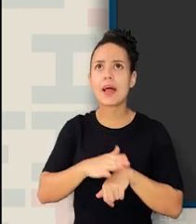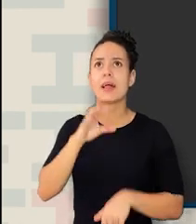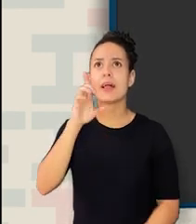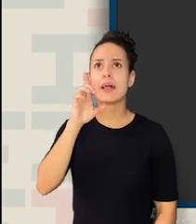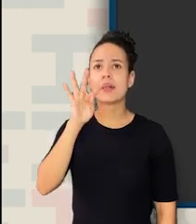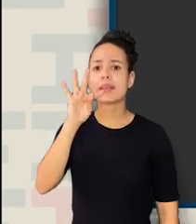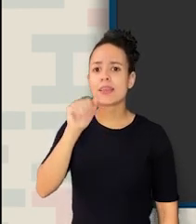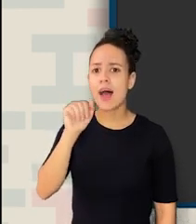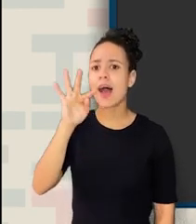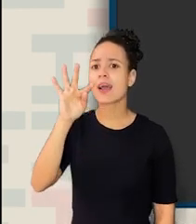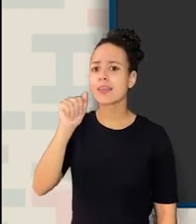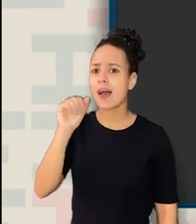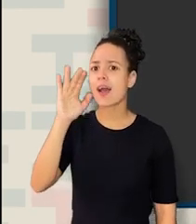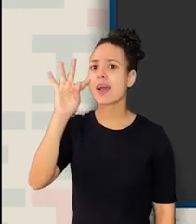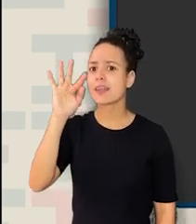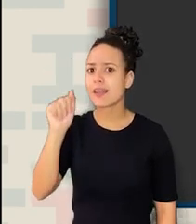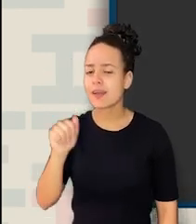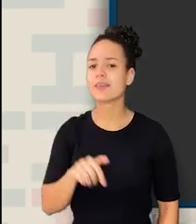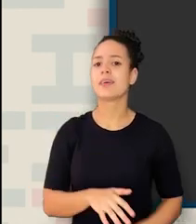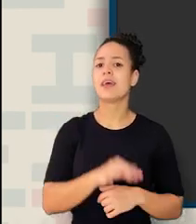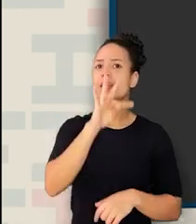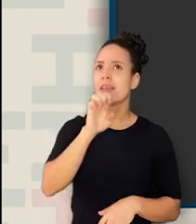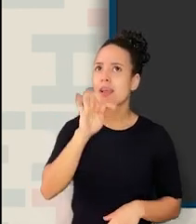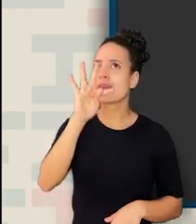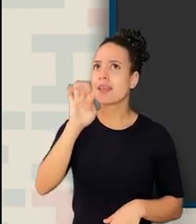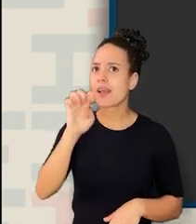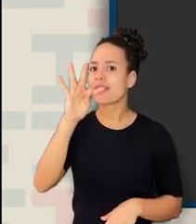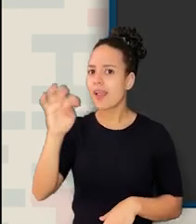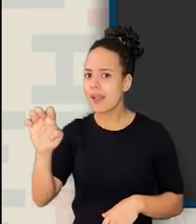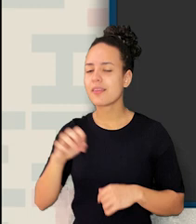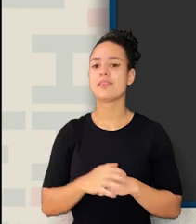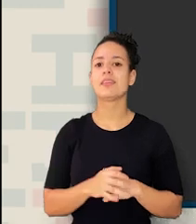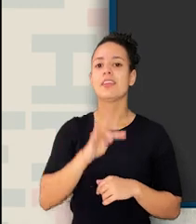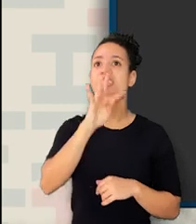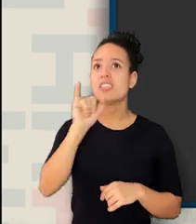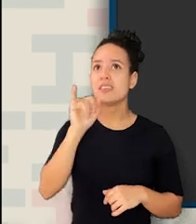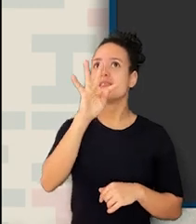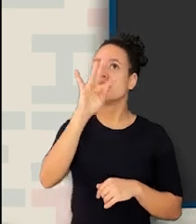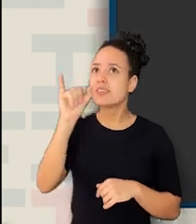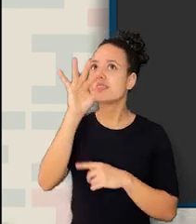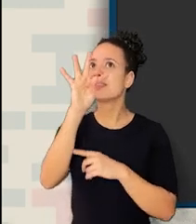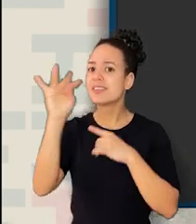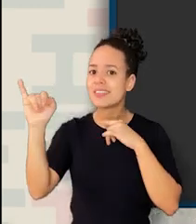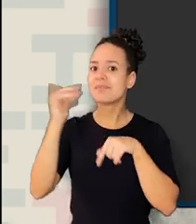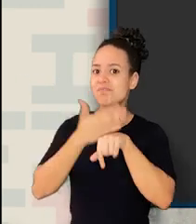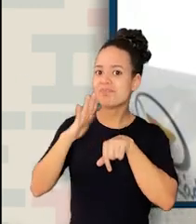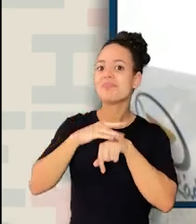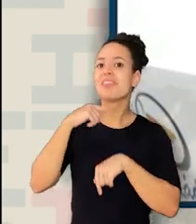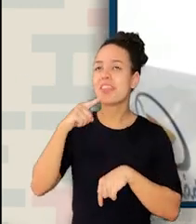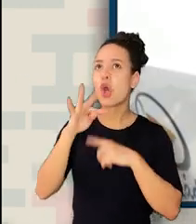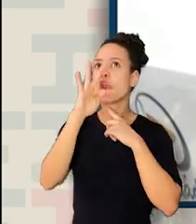Tacatacatá, tacatacatá, tequetequetê, tequetequetê, tiquitiquiti,